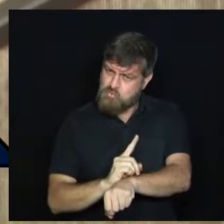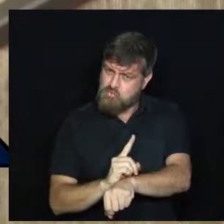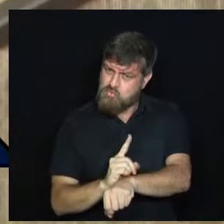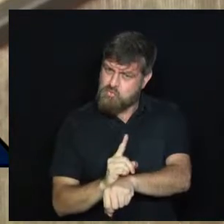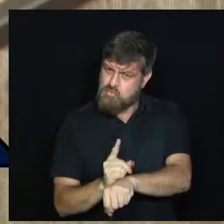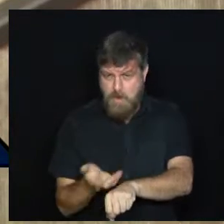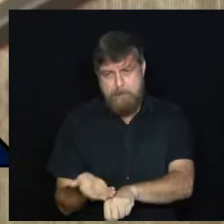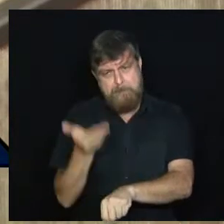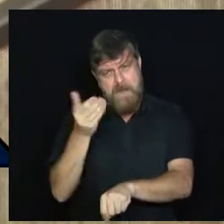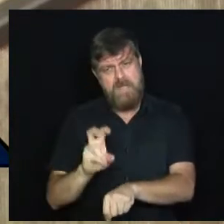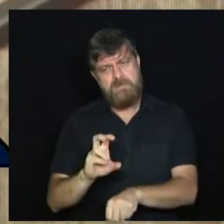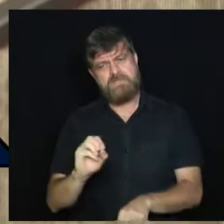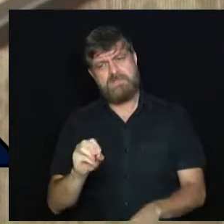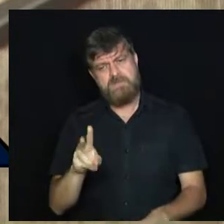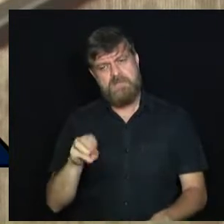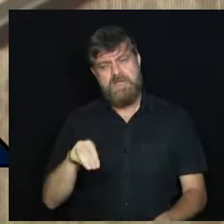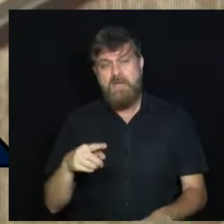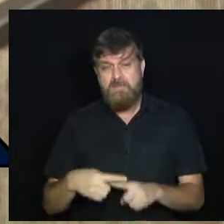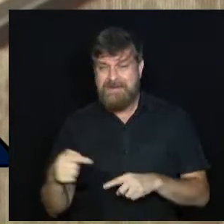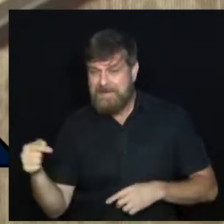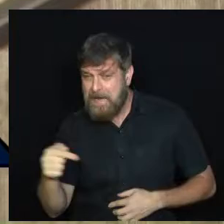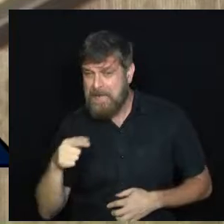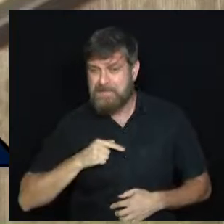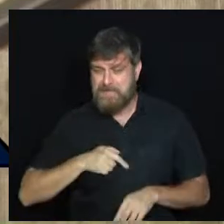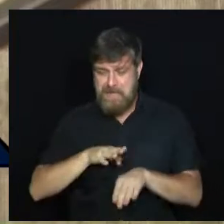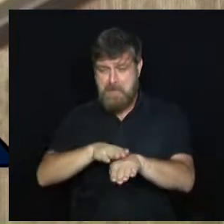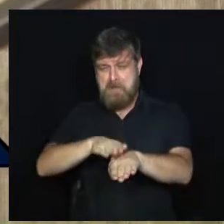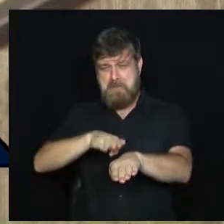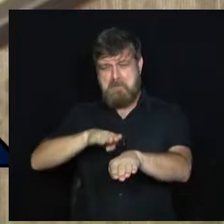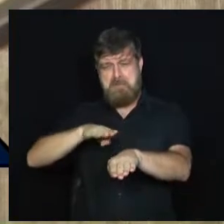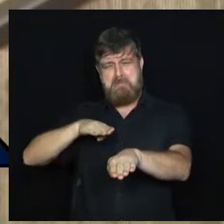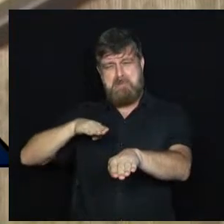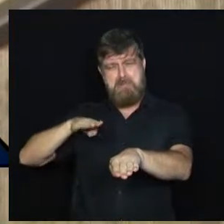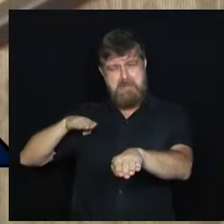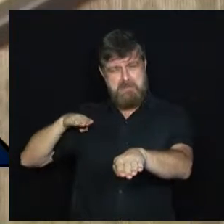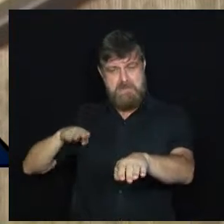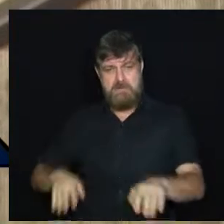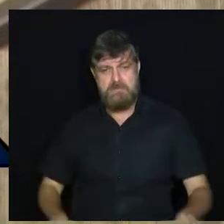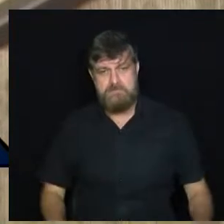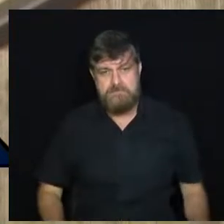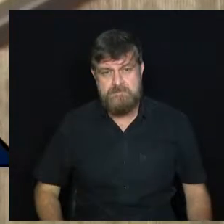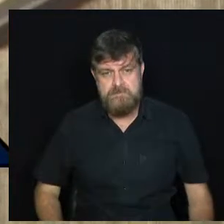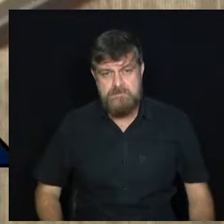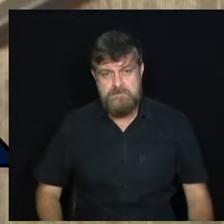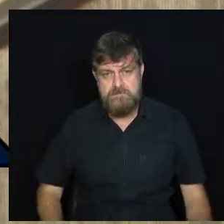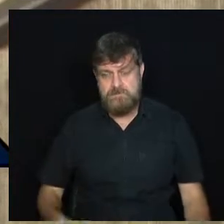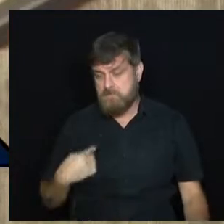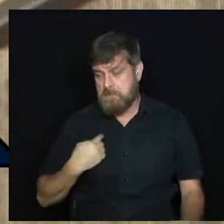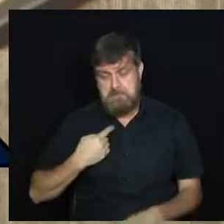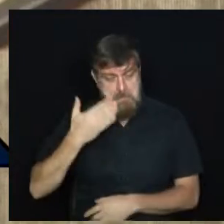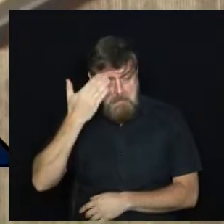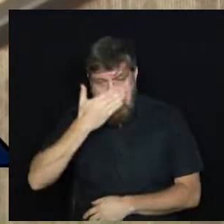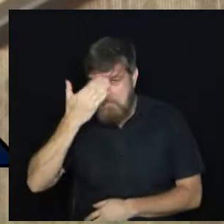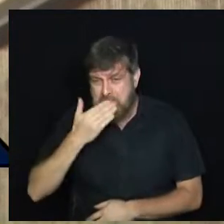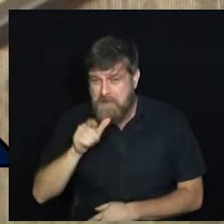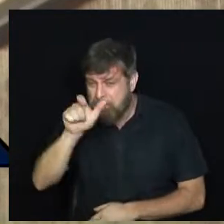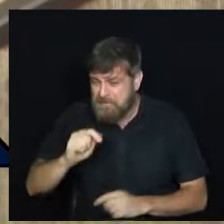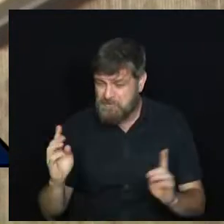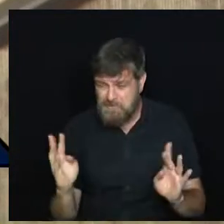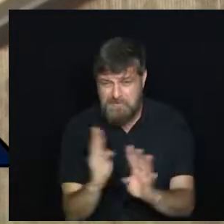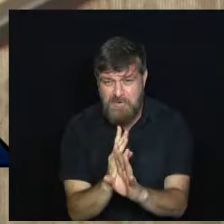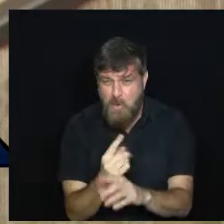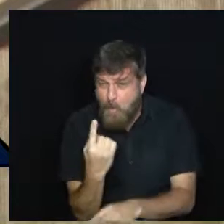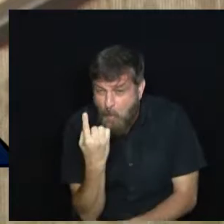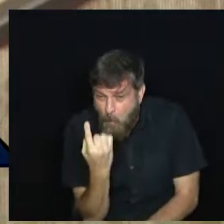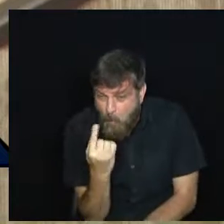velocidade um pouco maior, porque ali tem um congestionamento brutal naquele local. e a gente não vê nenhum pedestre. Se você visse pelo